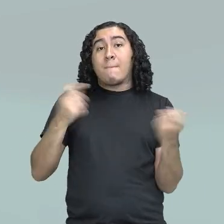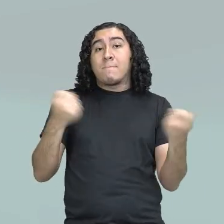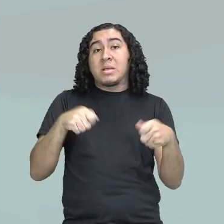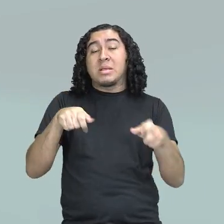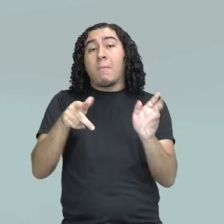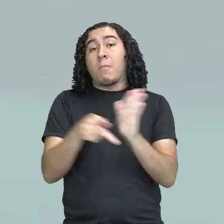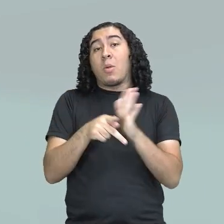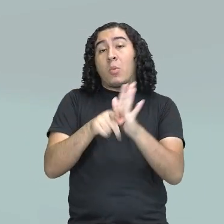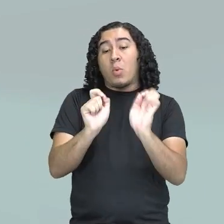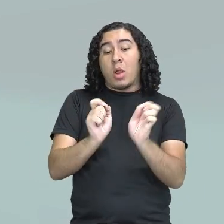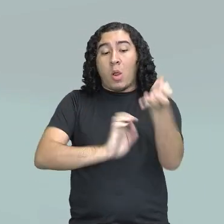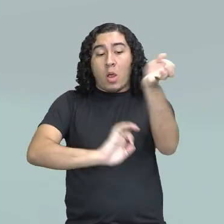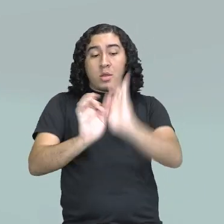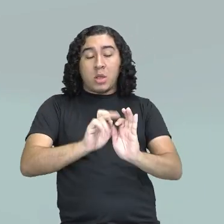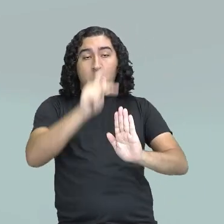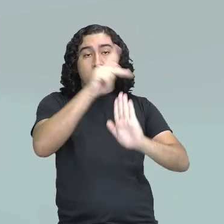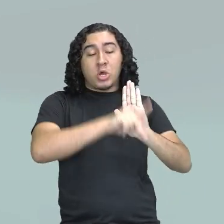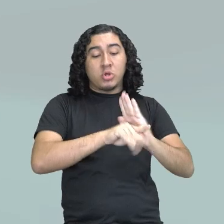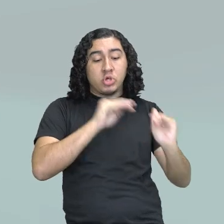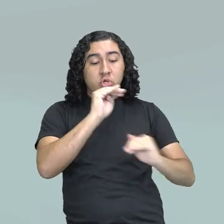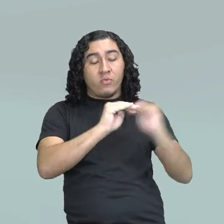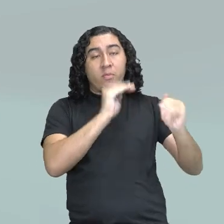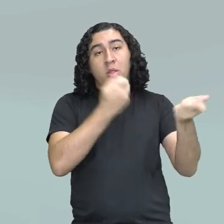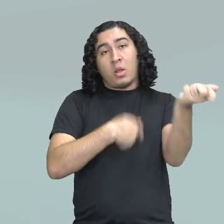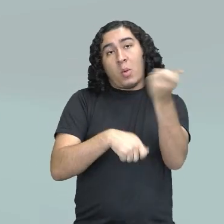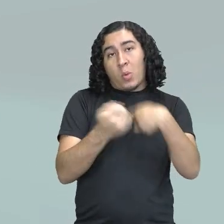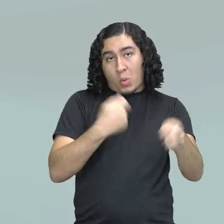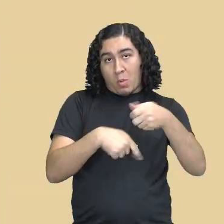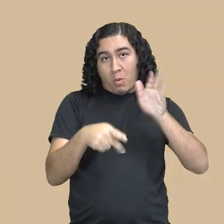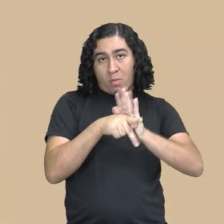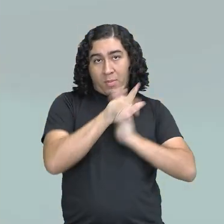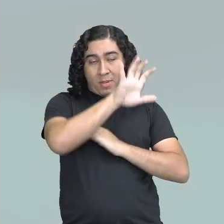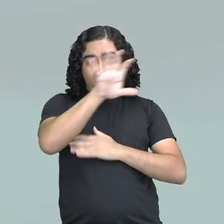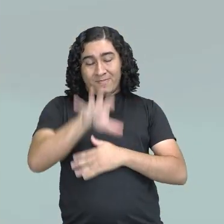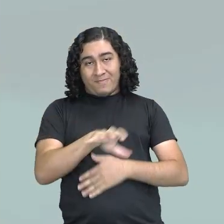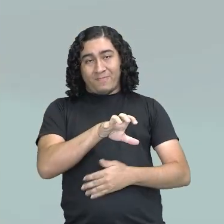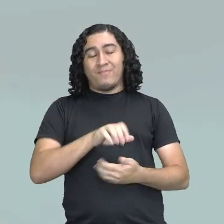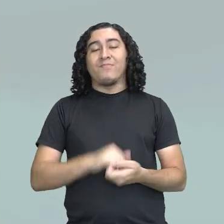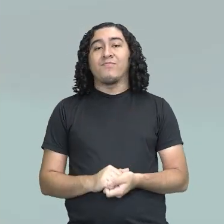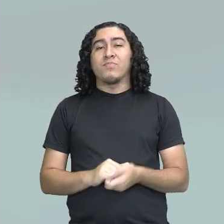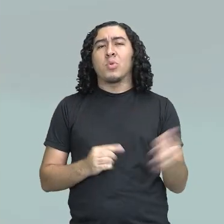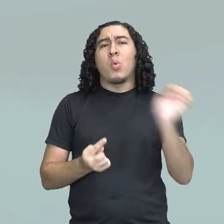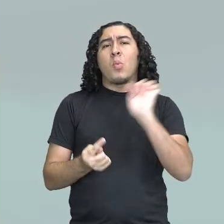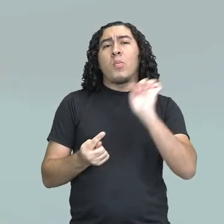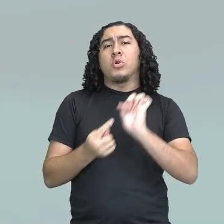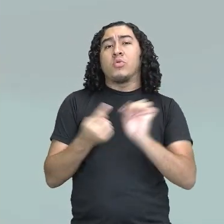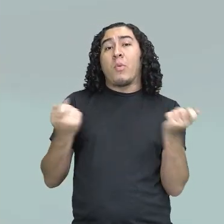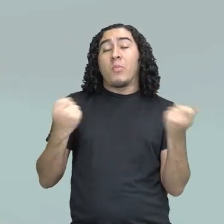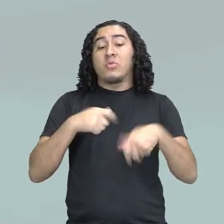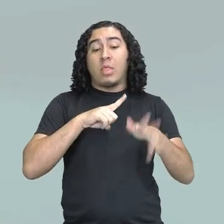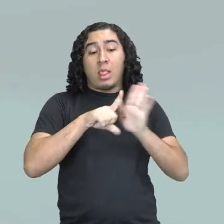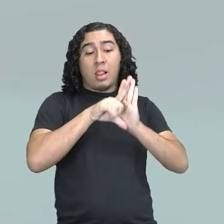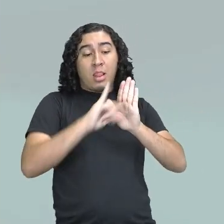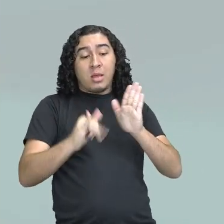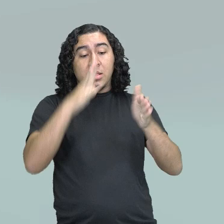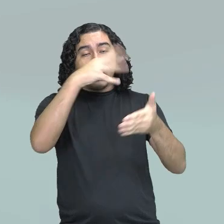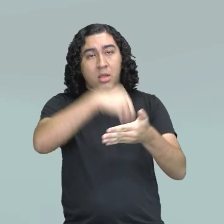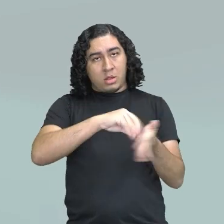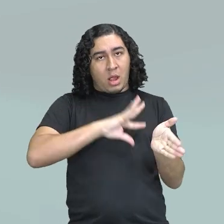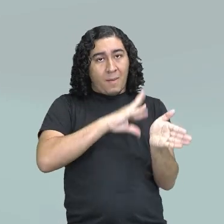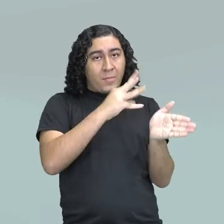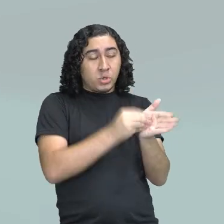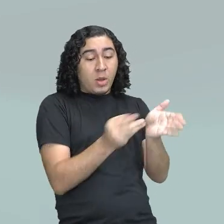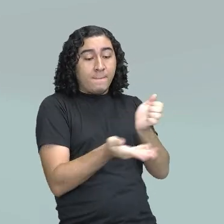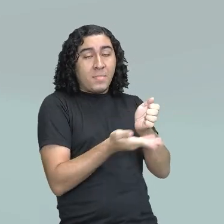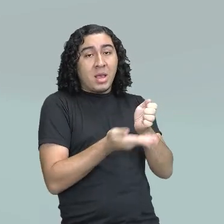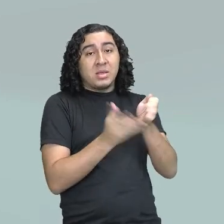necessidade de planejar o desenvolvimento econômico da região. Os objetivos previstos em lei para a Amazônia Legal